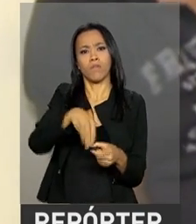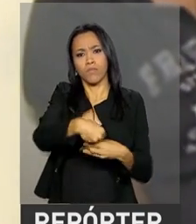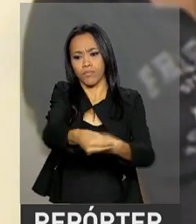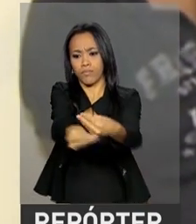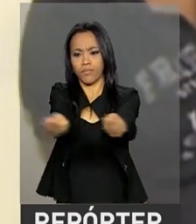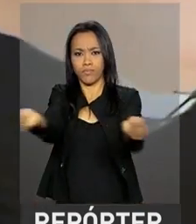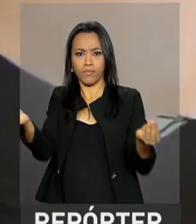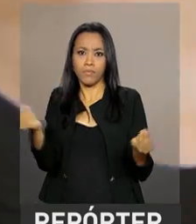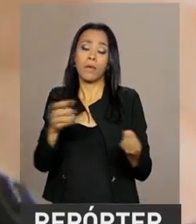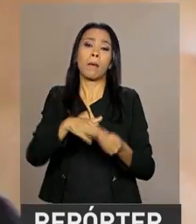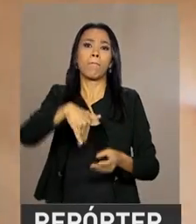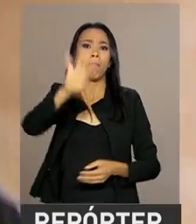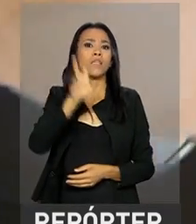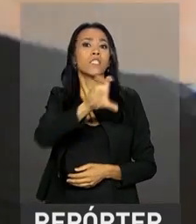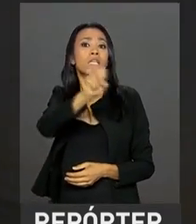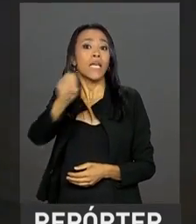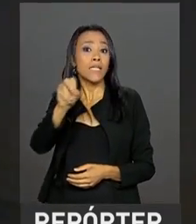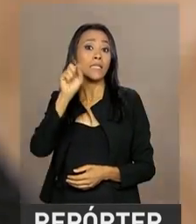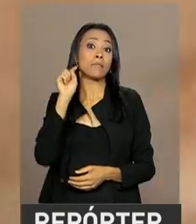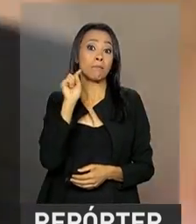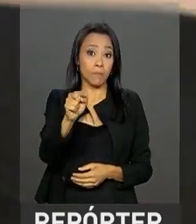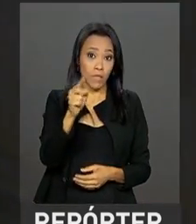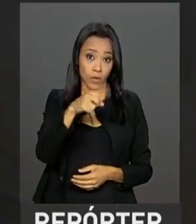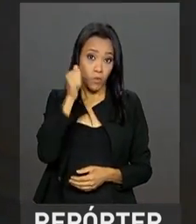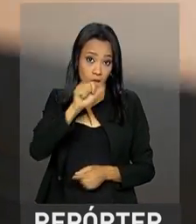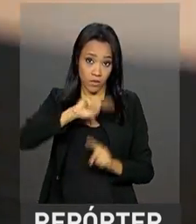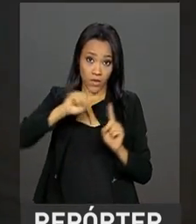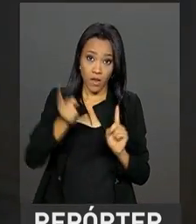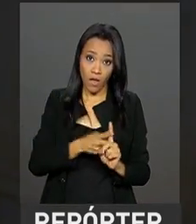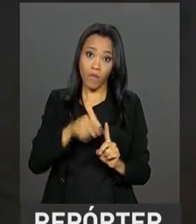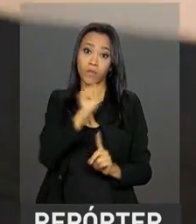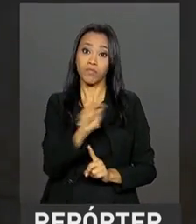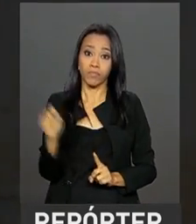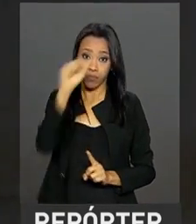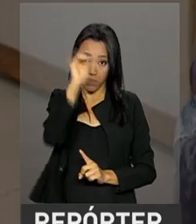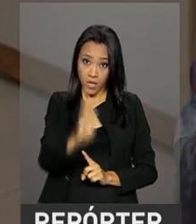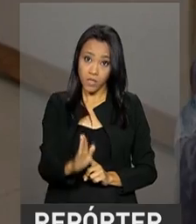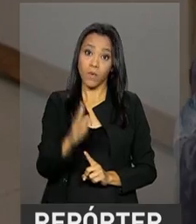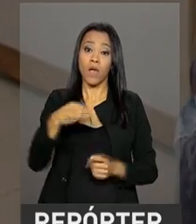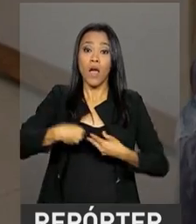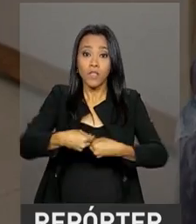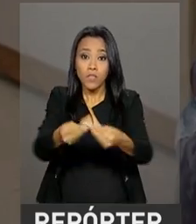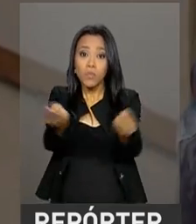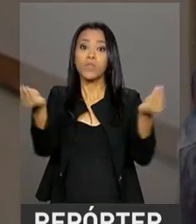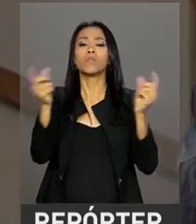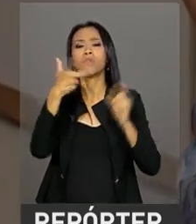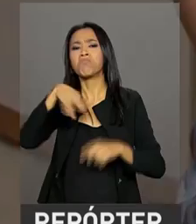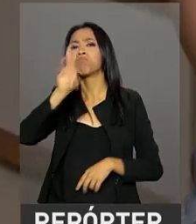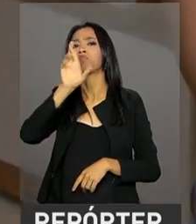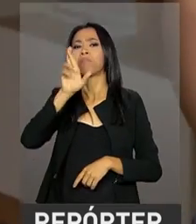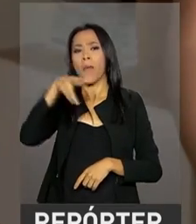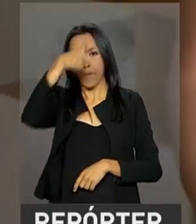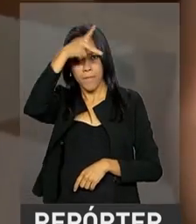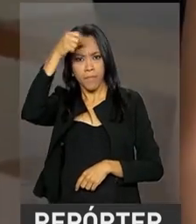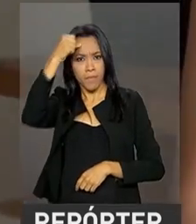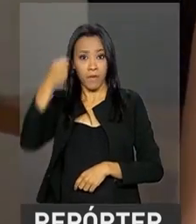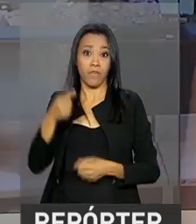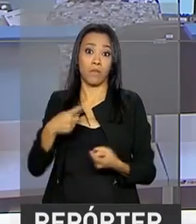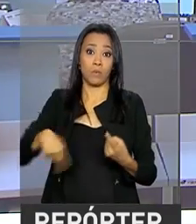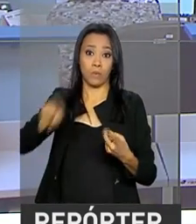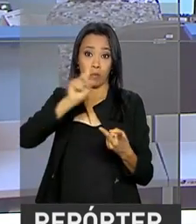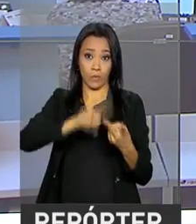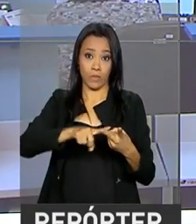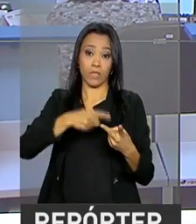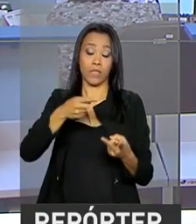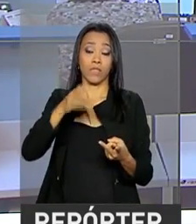quase 500.000 grávidas em todo o país a distribuição será feita pelas prefeituras nos centros de